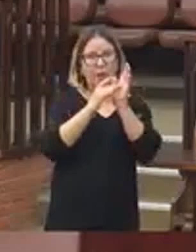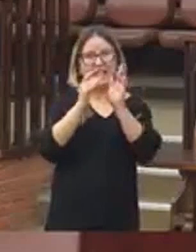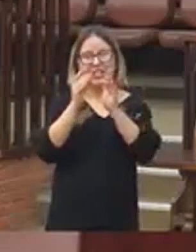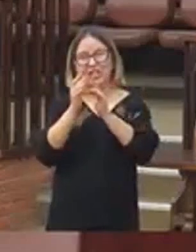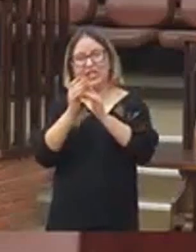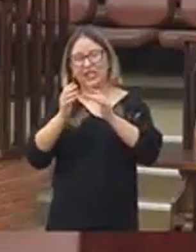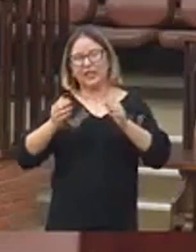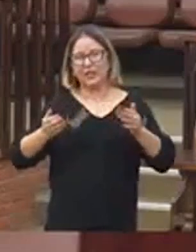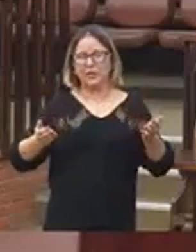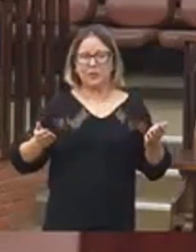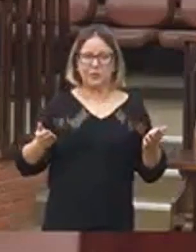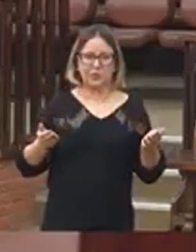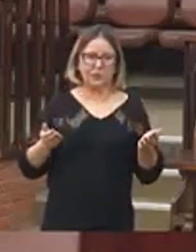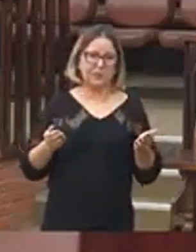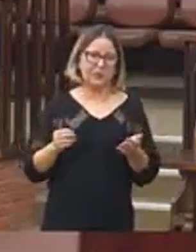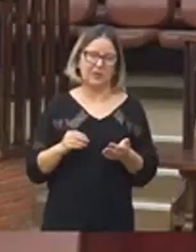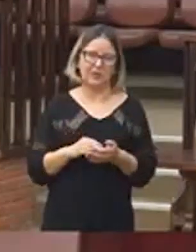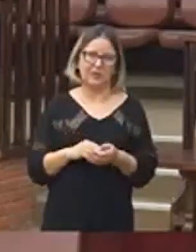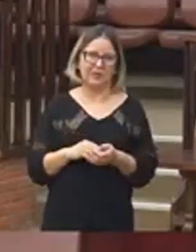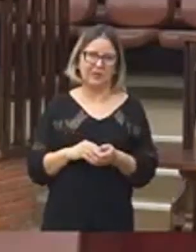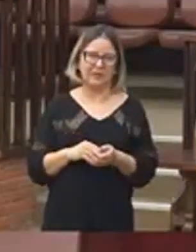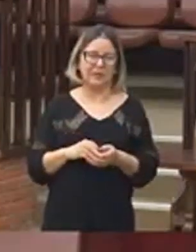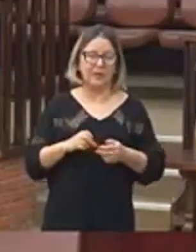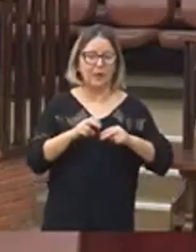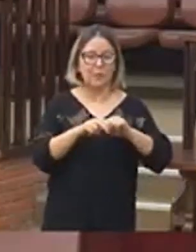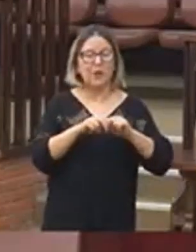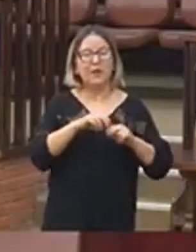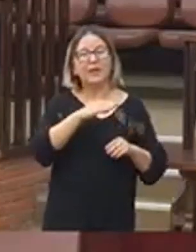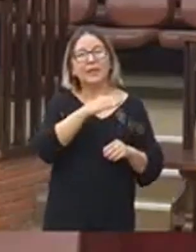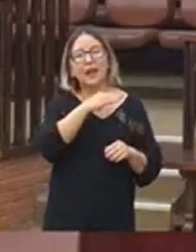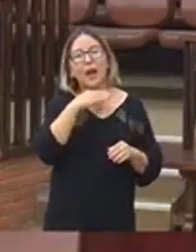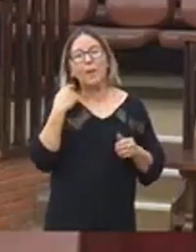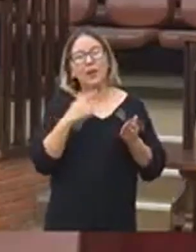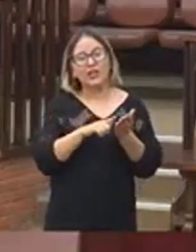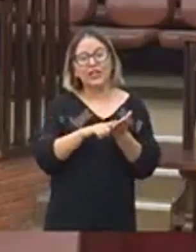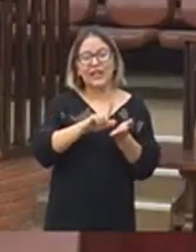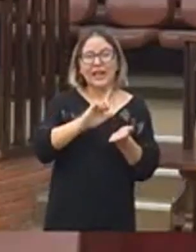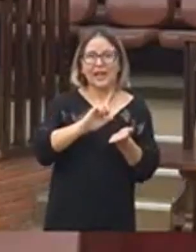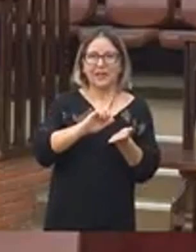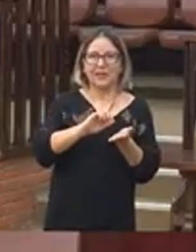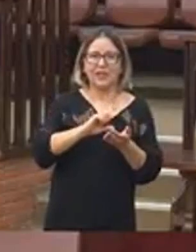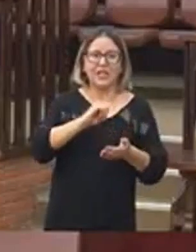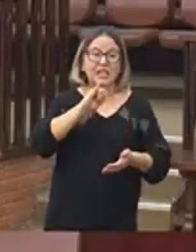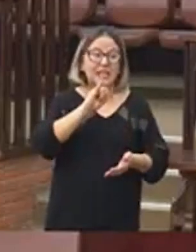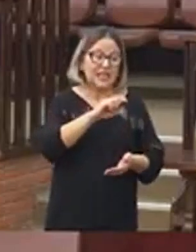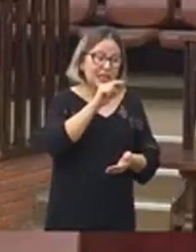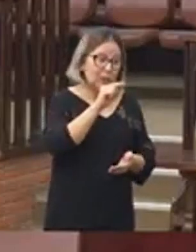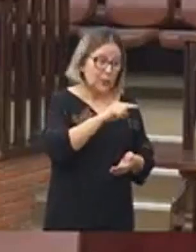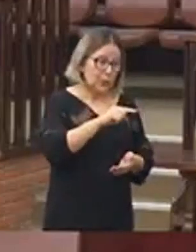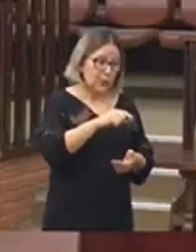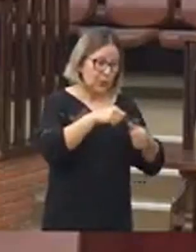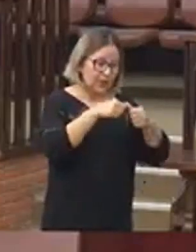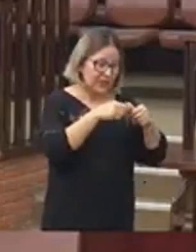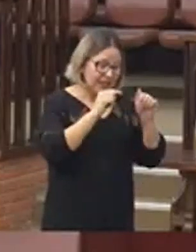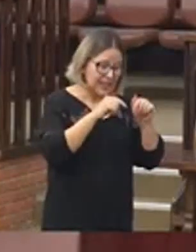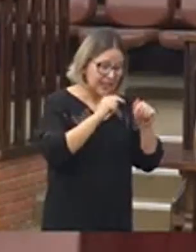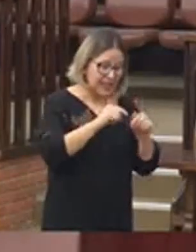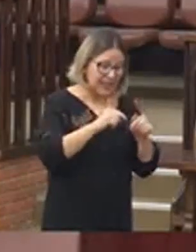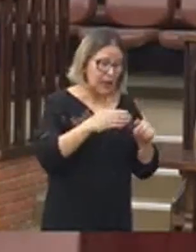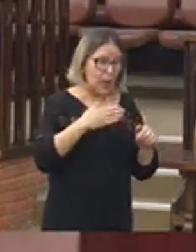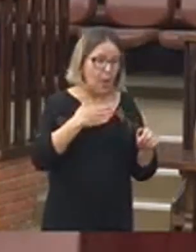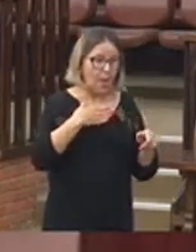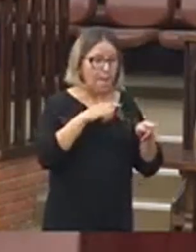de Adão. Jesus era culpado pela morte de Lázaro. Se tu estivesses aqui, meu irmão não teria morrido. Uma